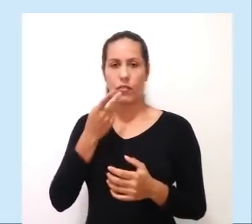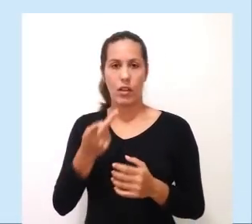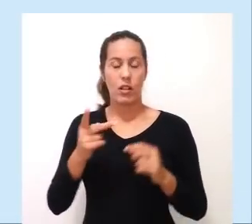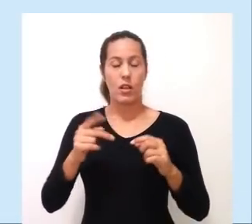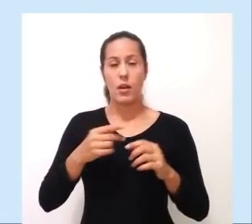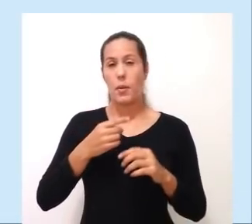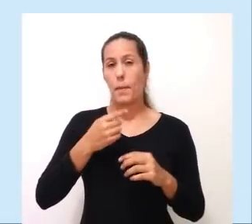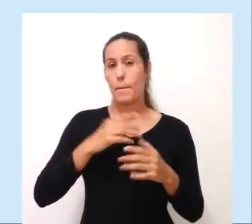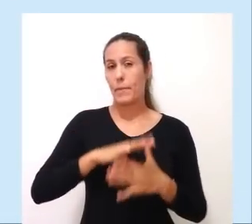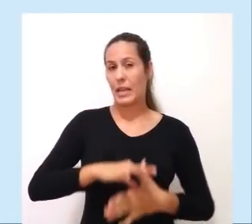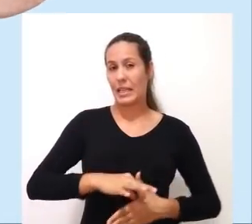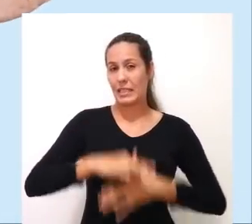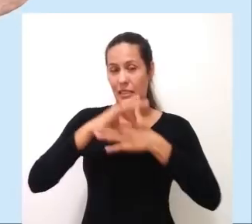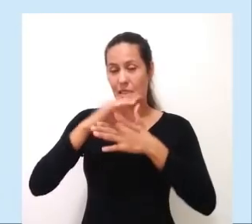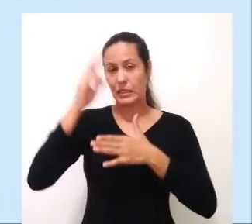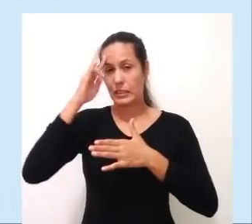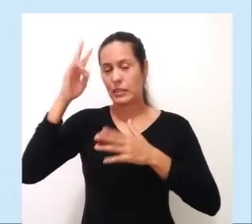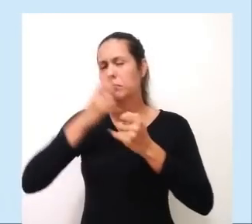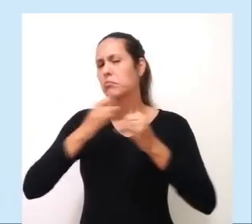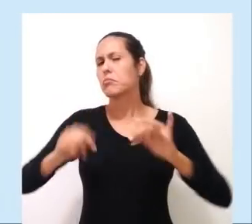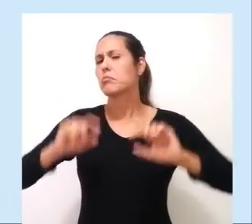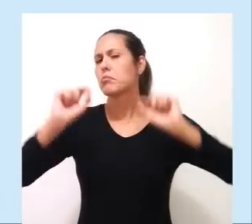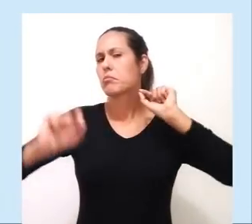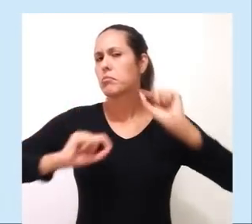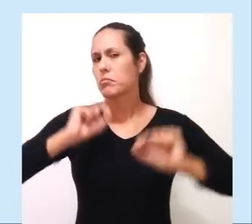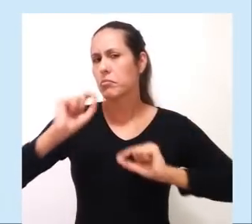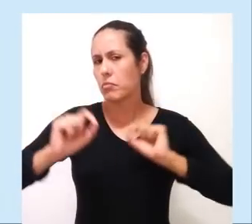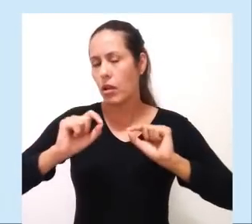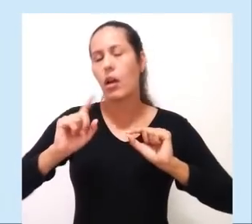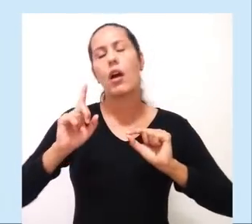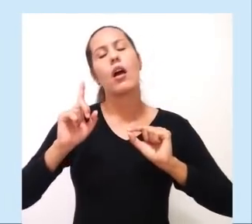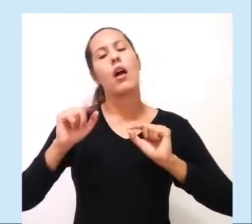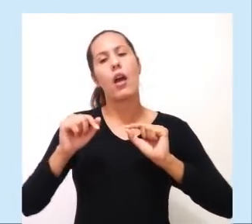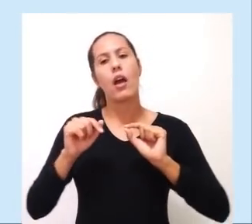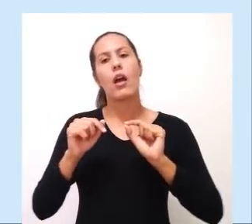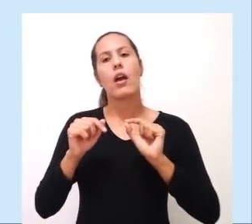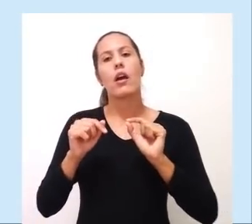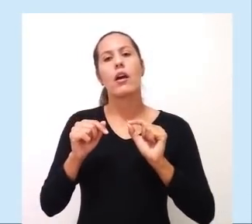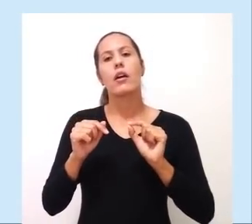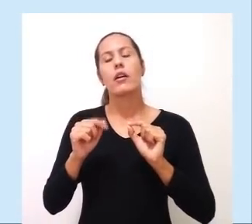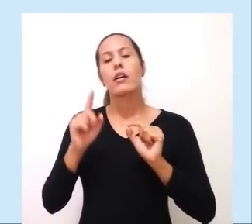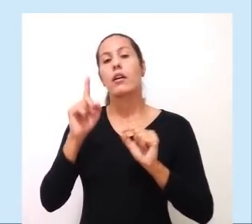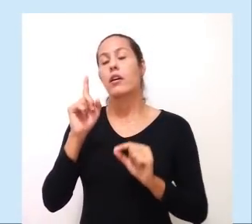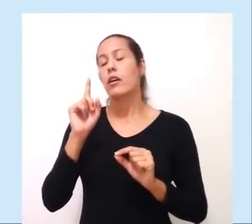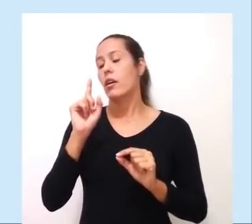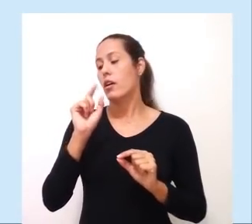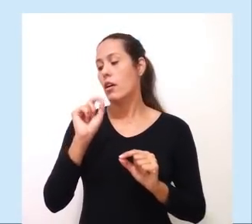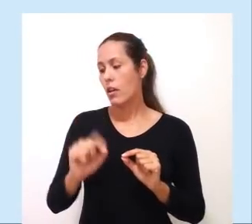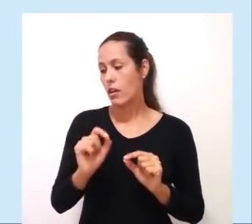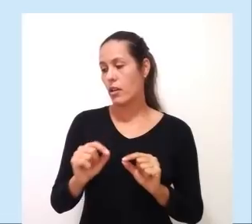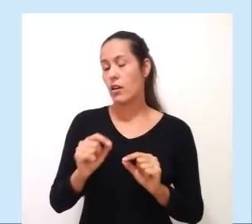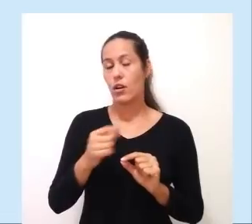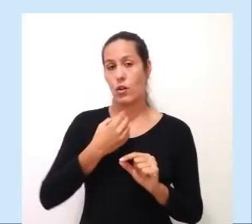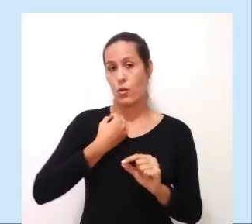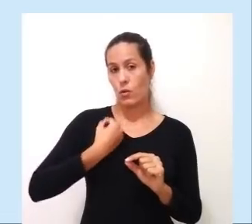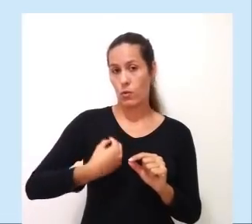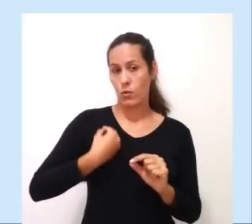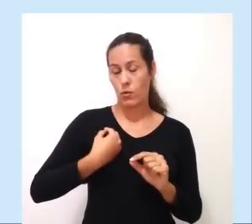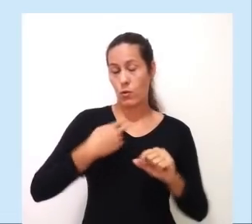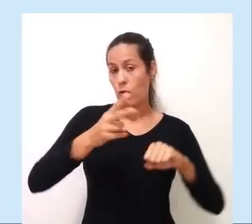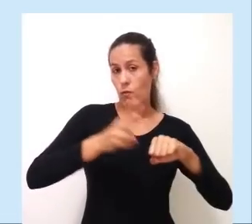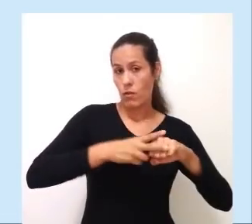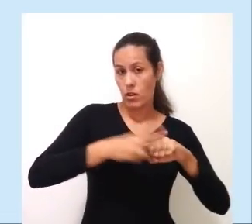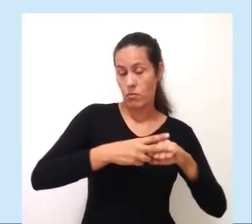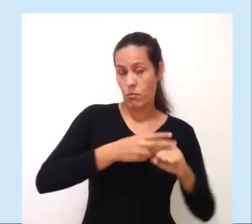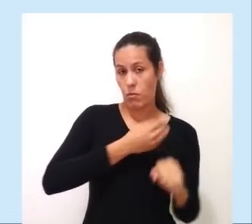uma vez, vamos retomar o anterior. O presente histórico vai ser justamente o que? Nós vamos ter o verbo no presente,